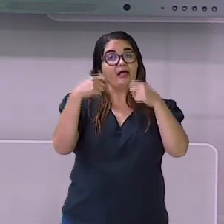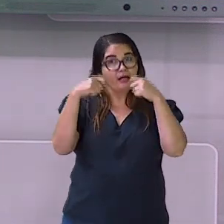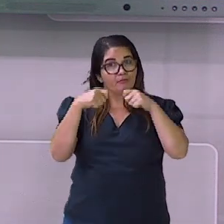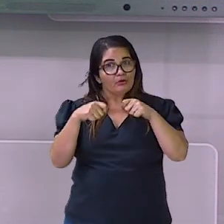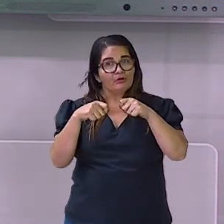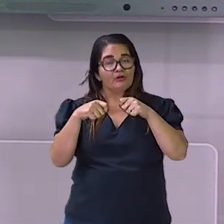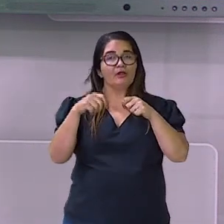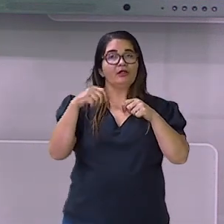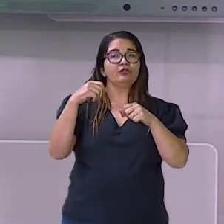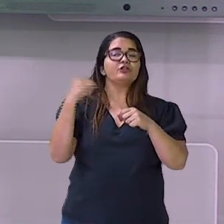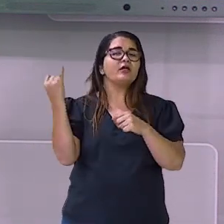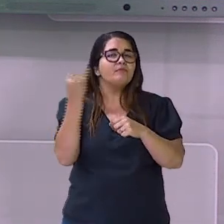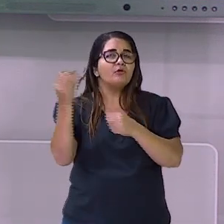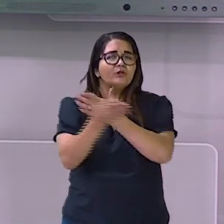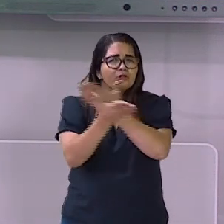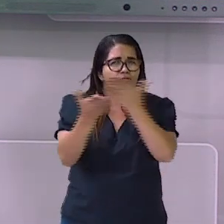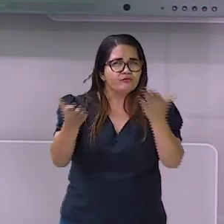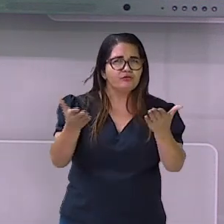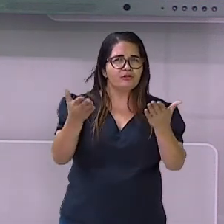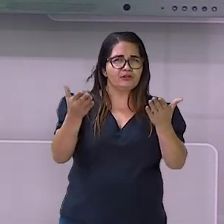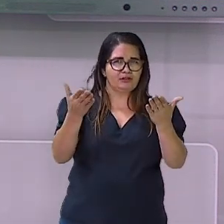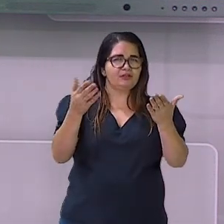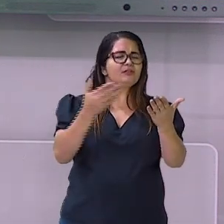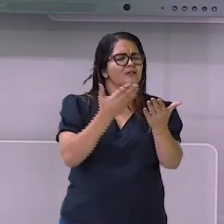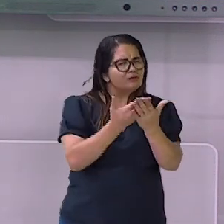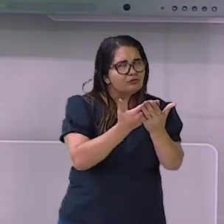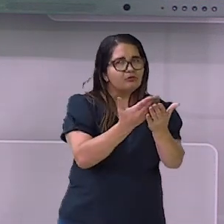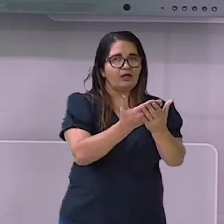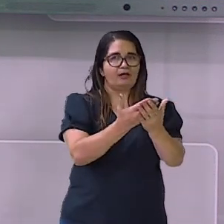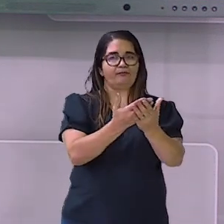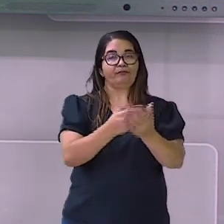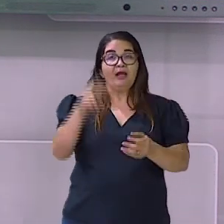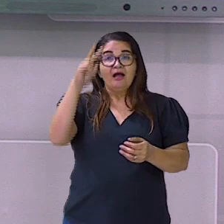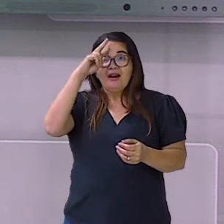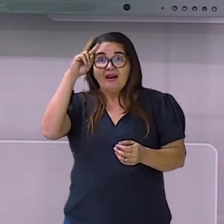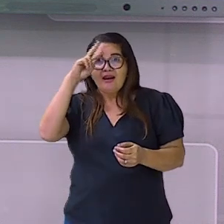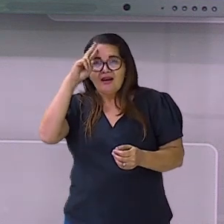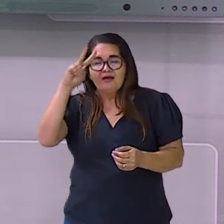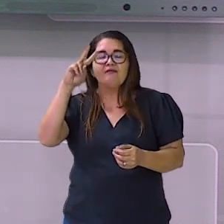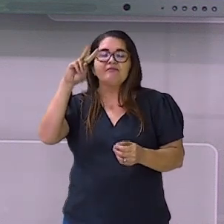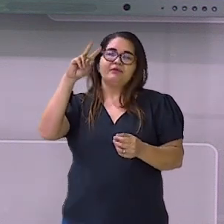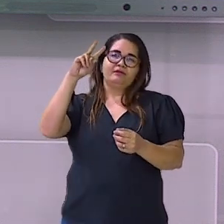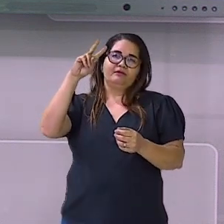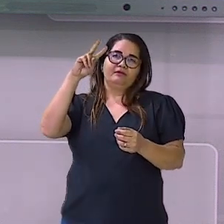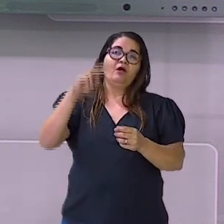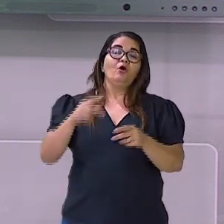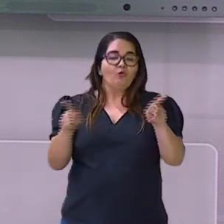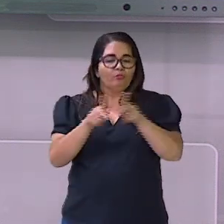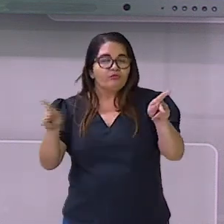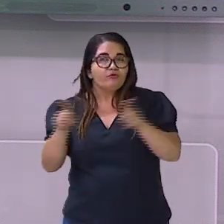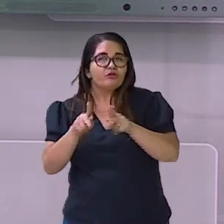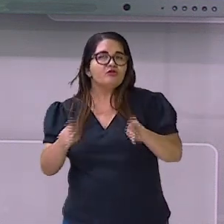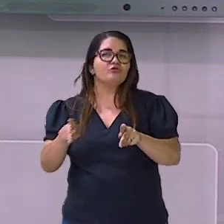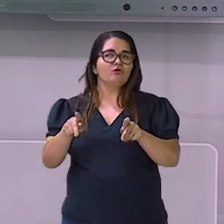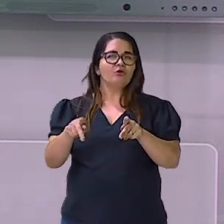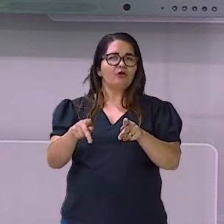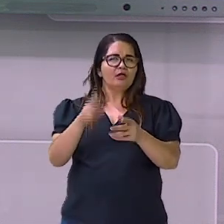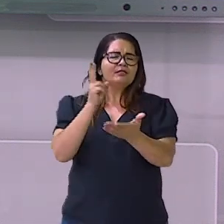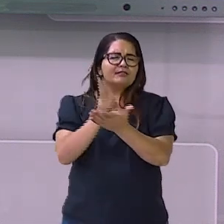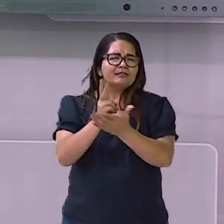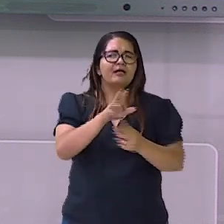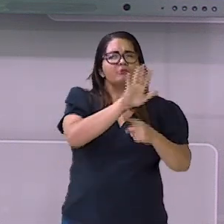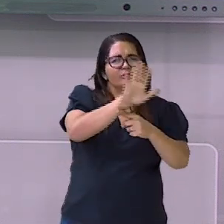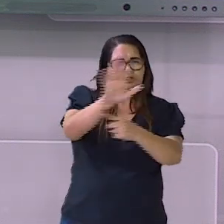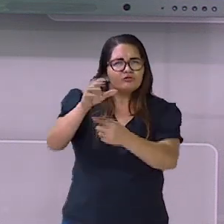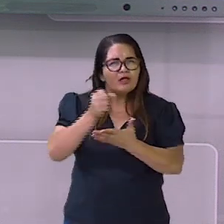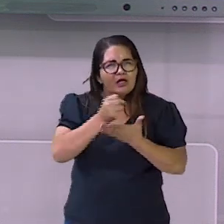na sua avaliação. E lembre-se, seu professor está sempre te avaliando. Toda dúvida,